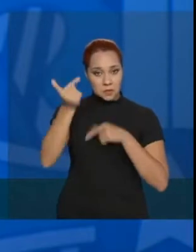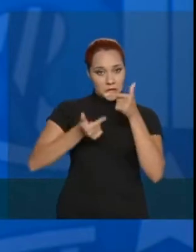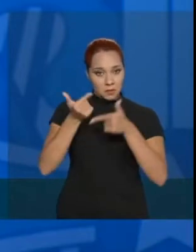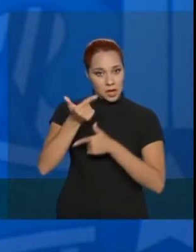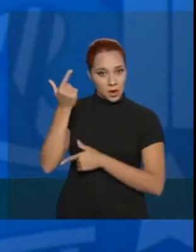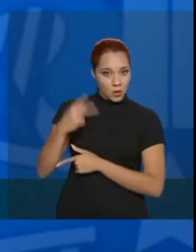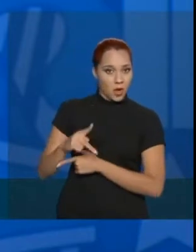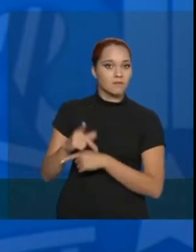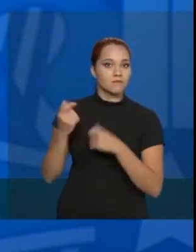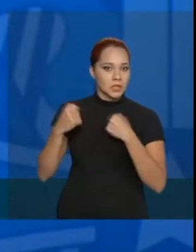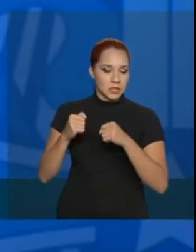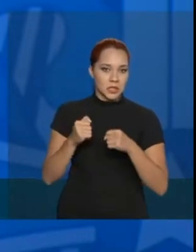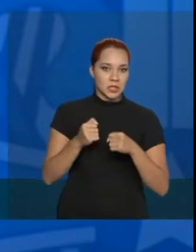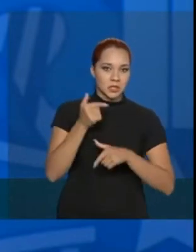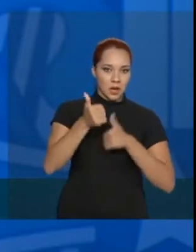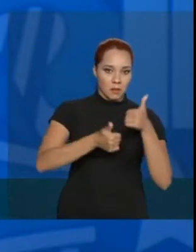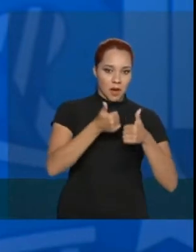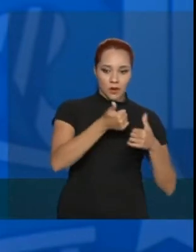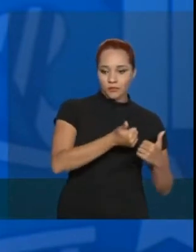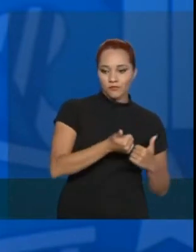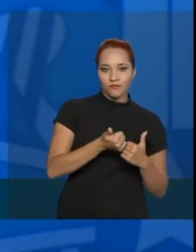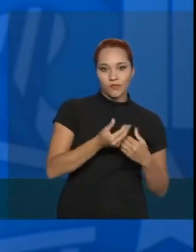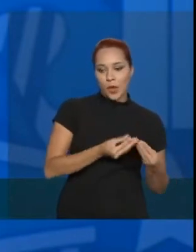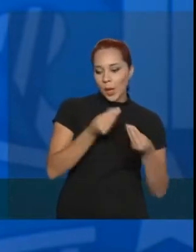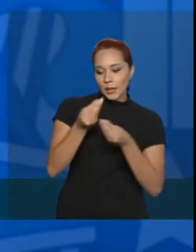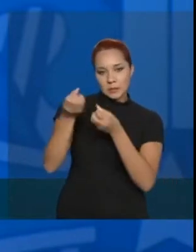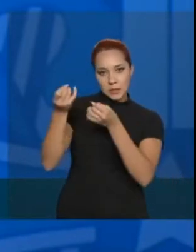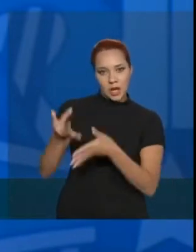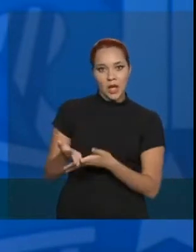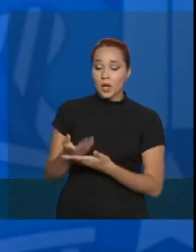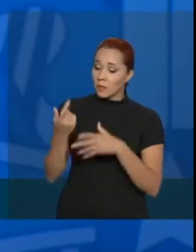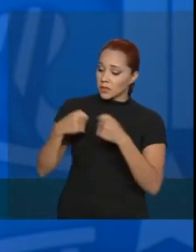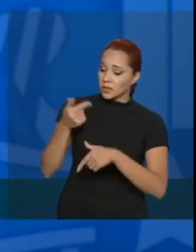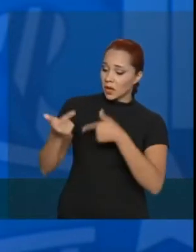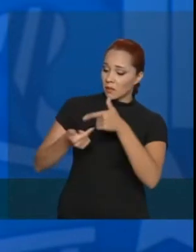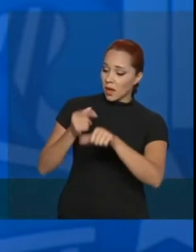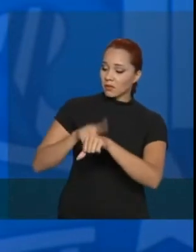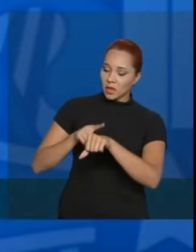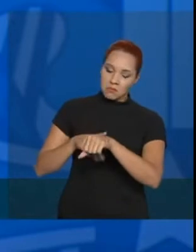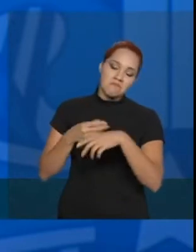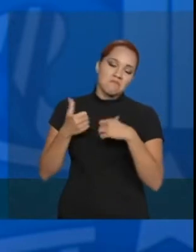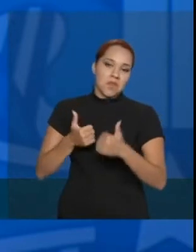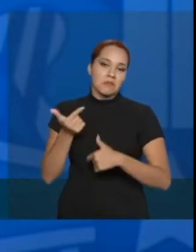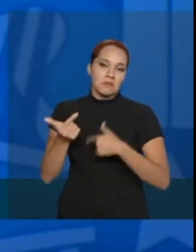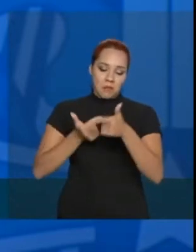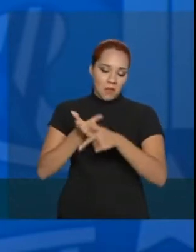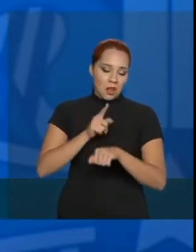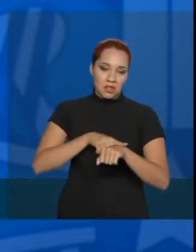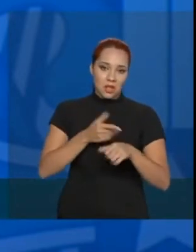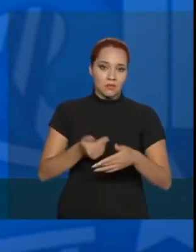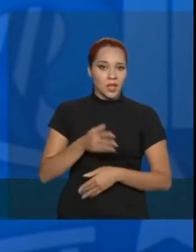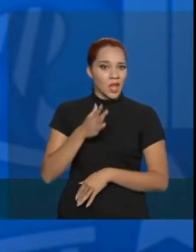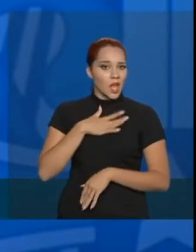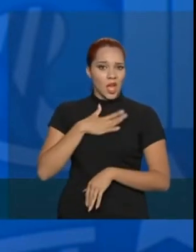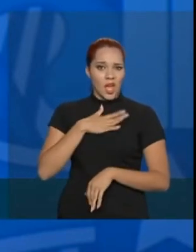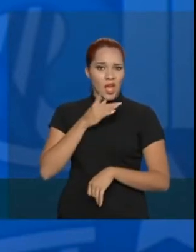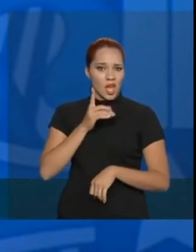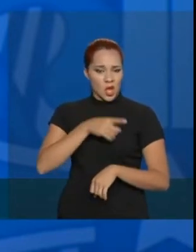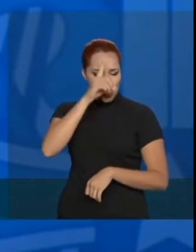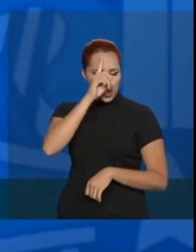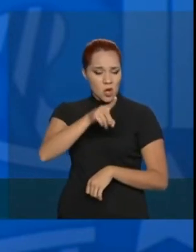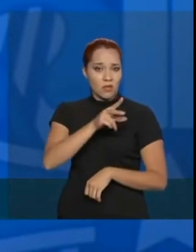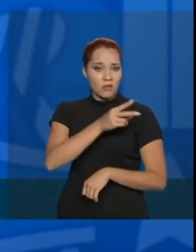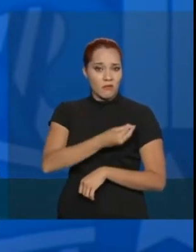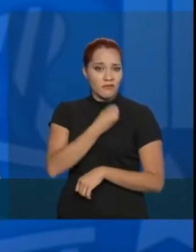precisa que passe o serviço? Passa o serviço. Ah, eu preciso que você trabalhe mais um tempo? Trabalhe mais um tempo. Eu não sou dono da vida, do futuro, de